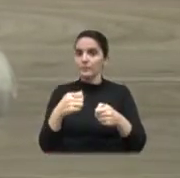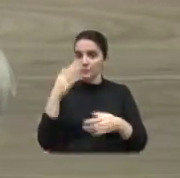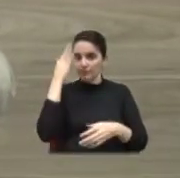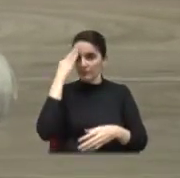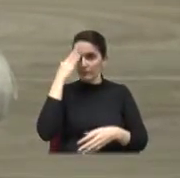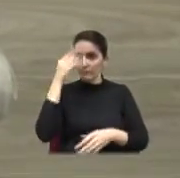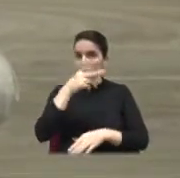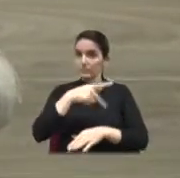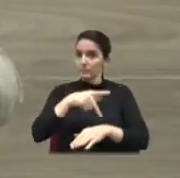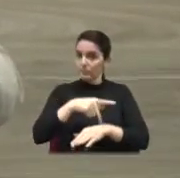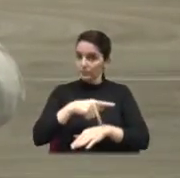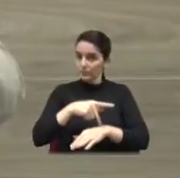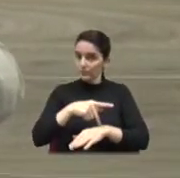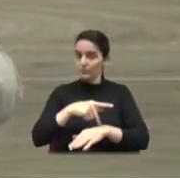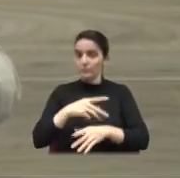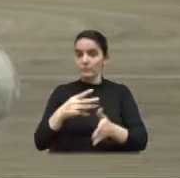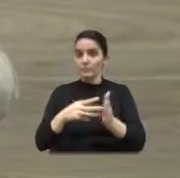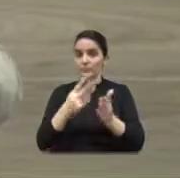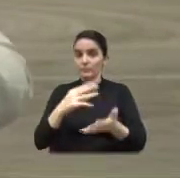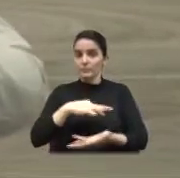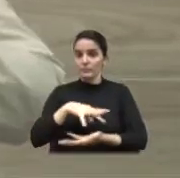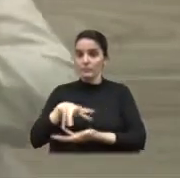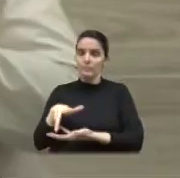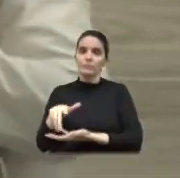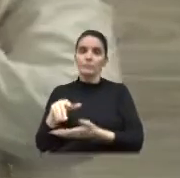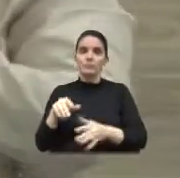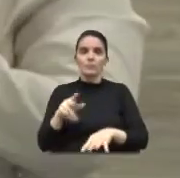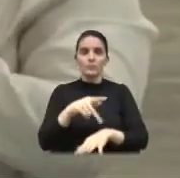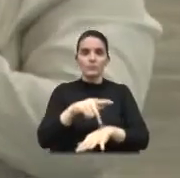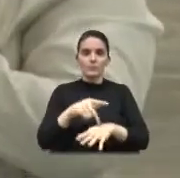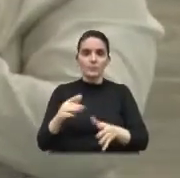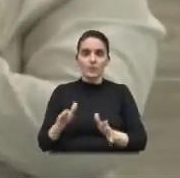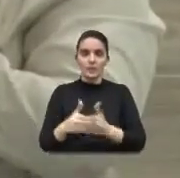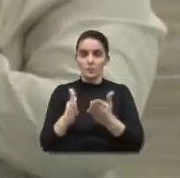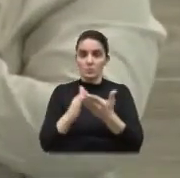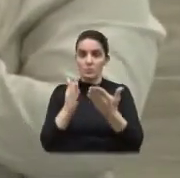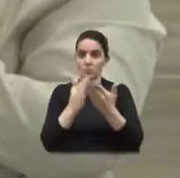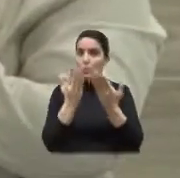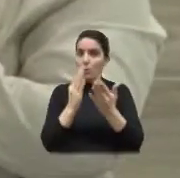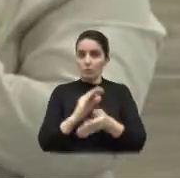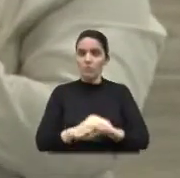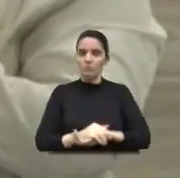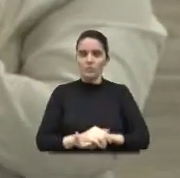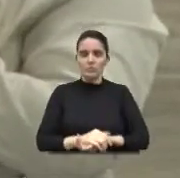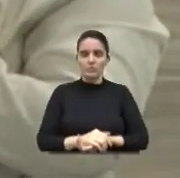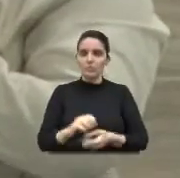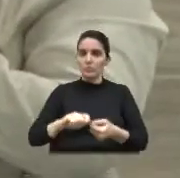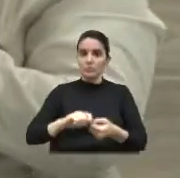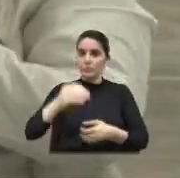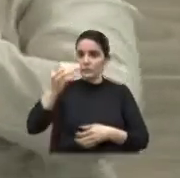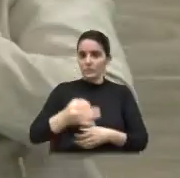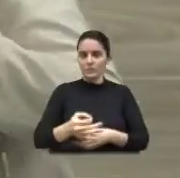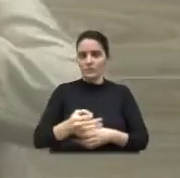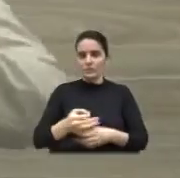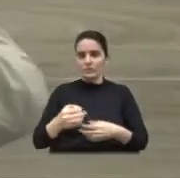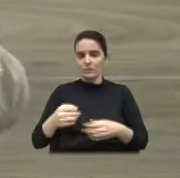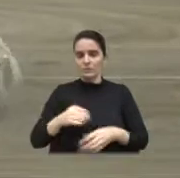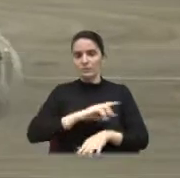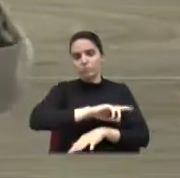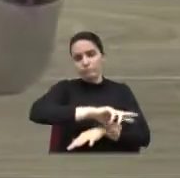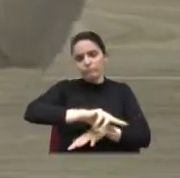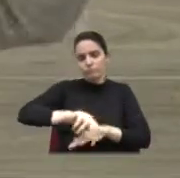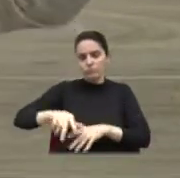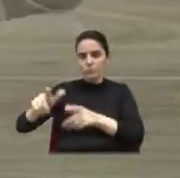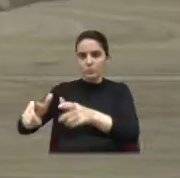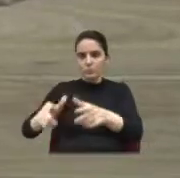país de terceiro mundo, que nós ainda não fazemos a lição de casa em várias áreas, né? Às vezes a gente